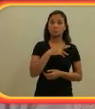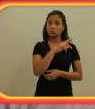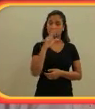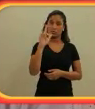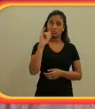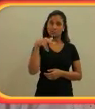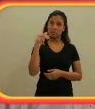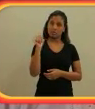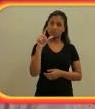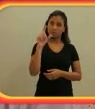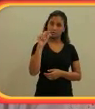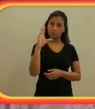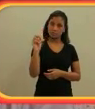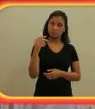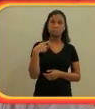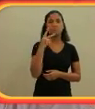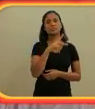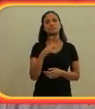e exalar.